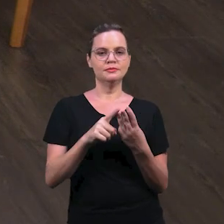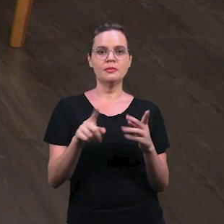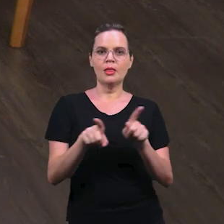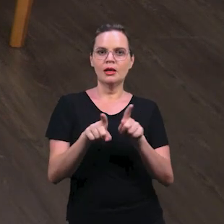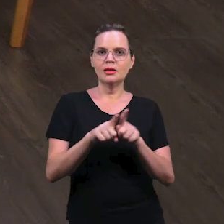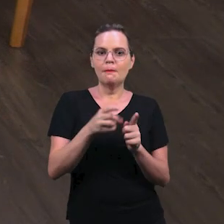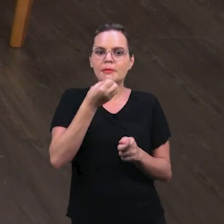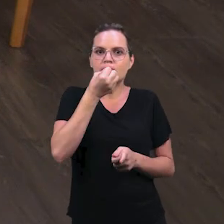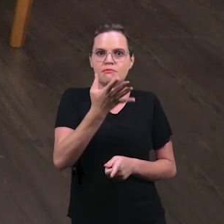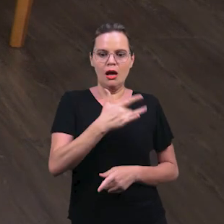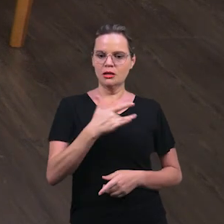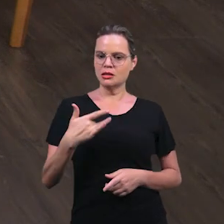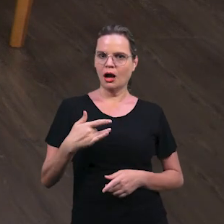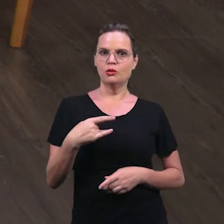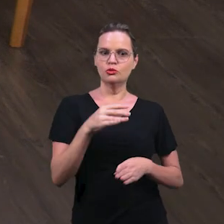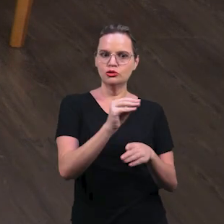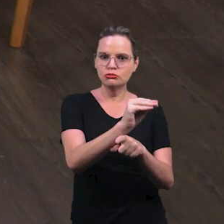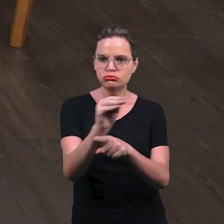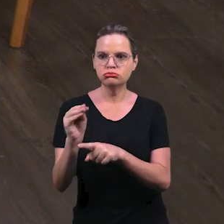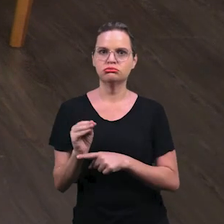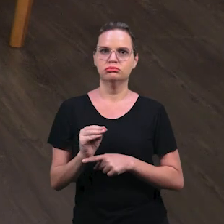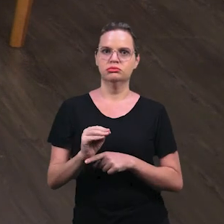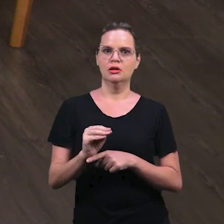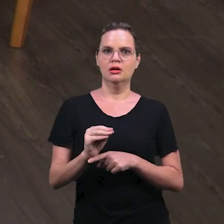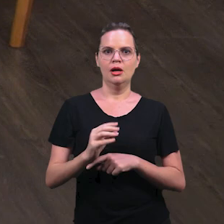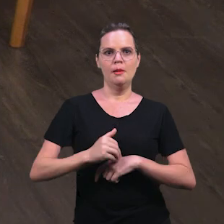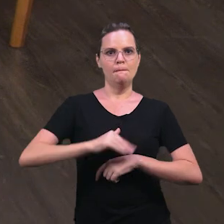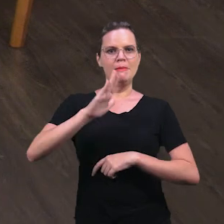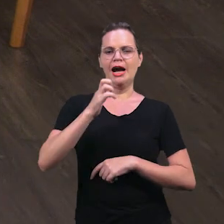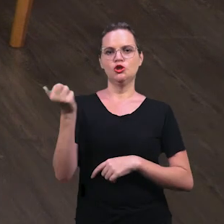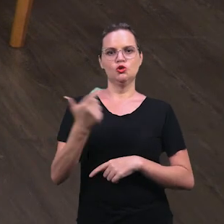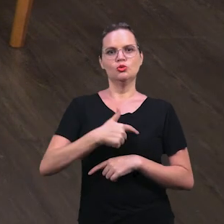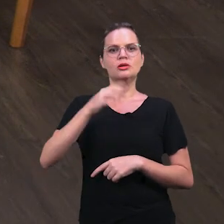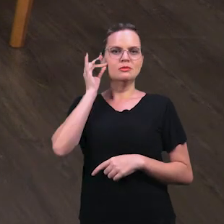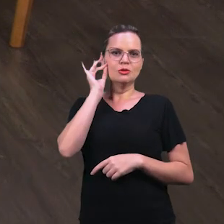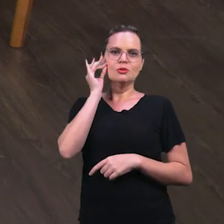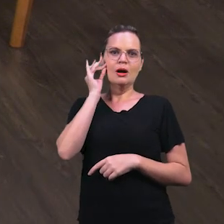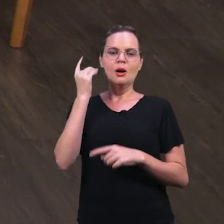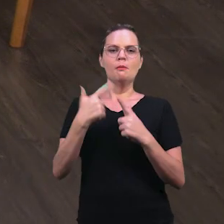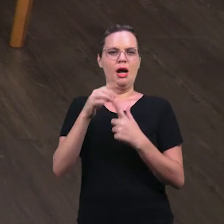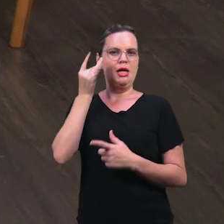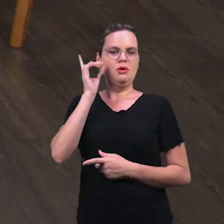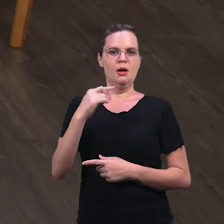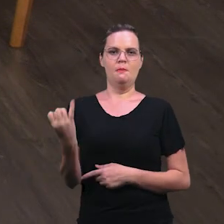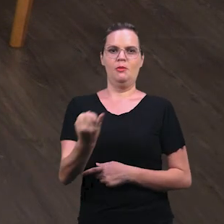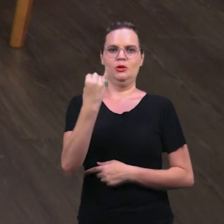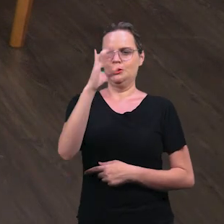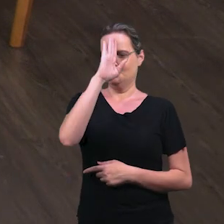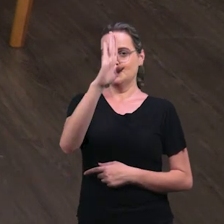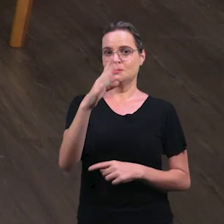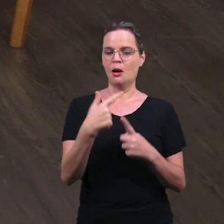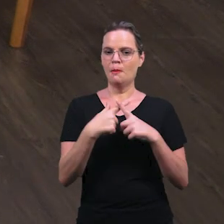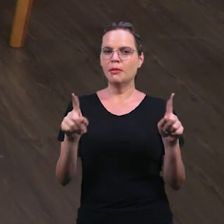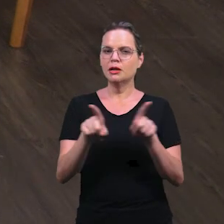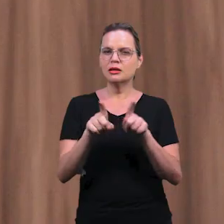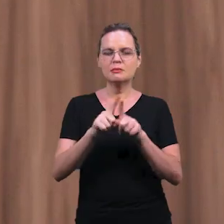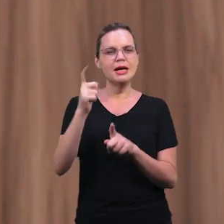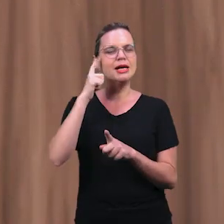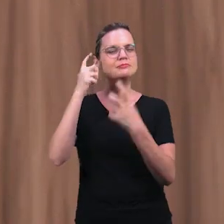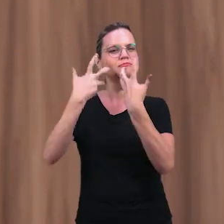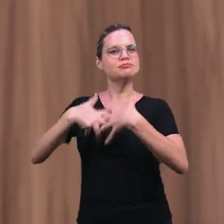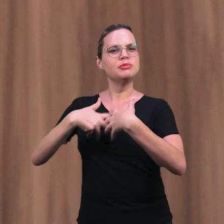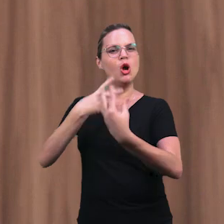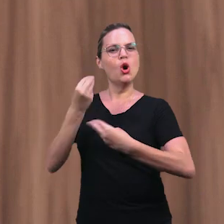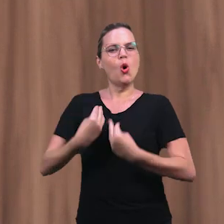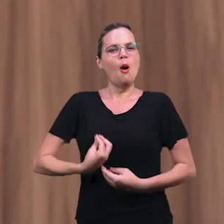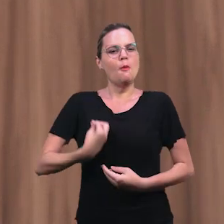que valorizam o bem-estar da família para além do aspecto espiritual. Então, acho que uma das contribuições do grupo é